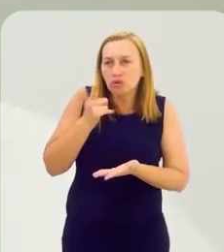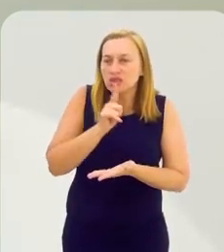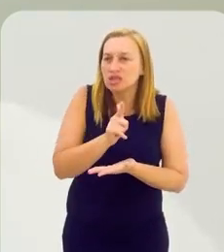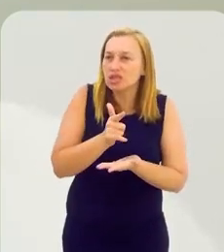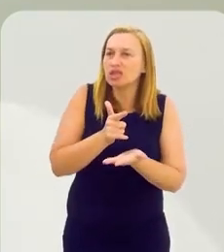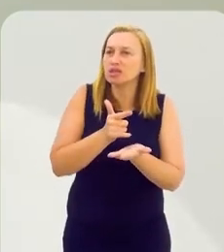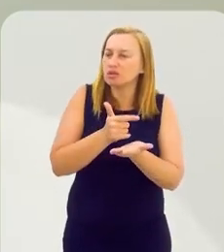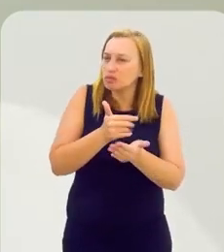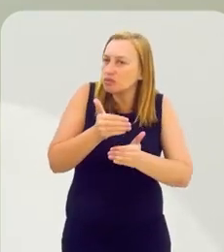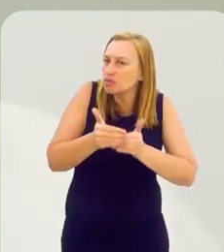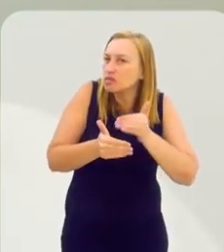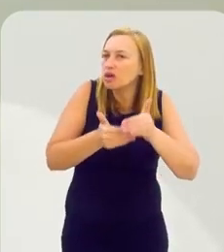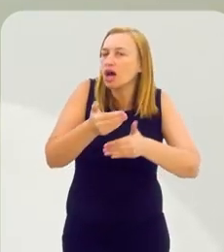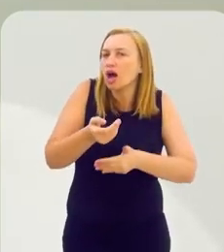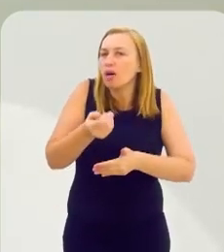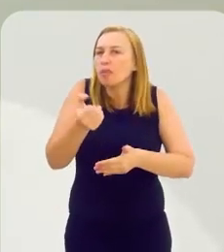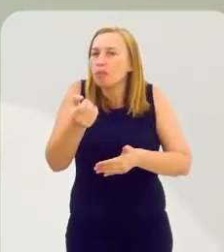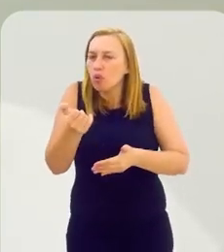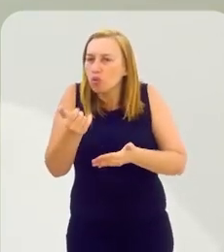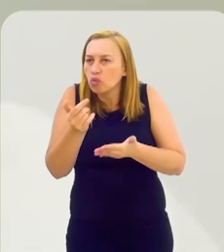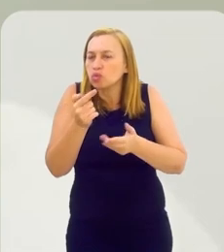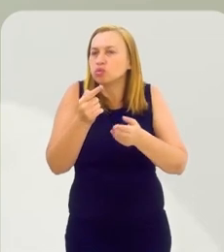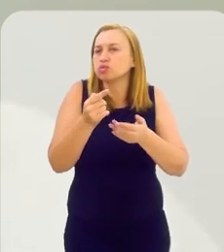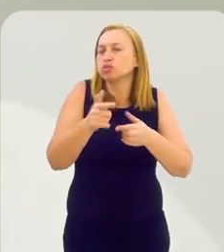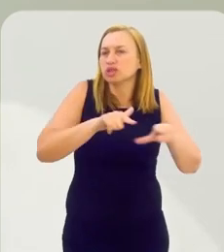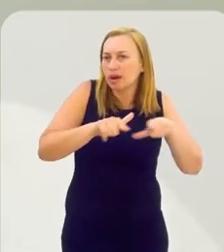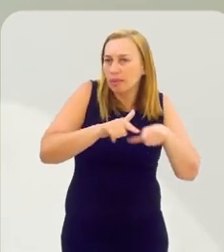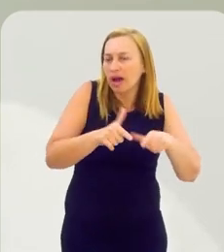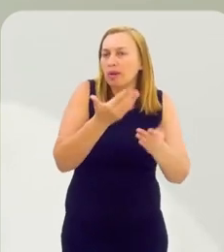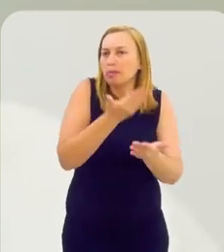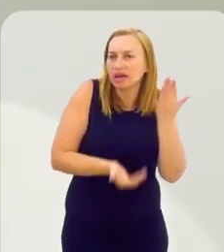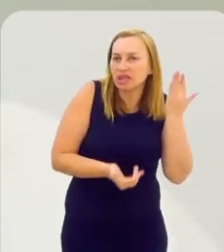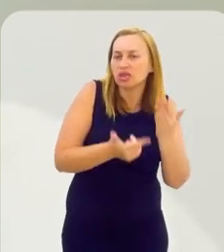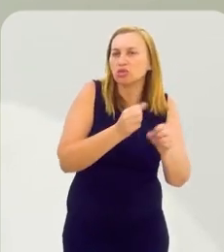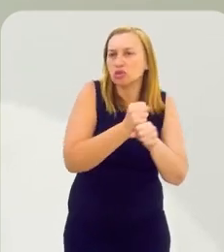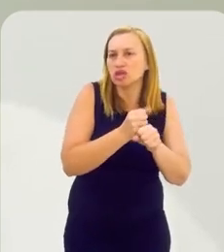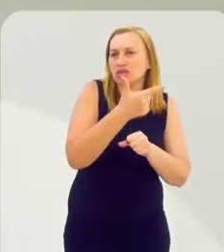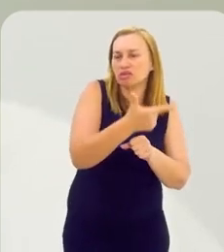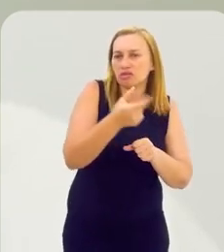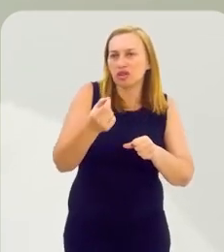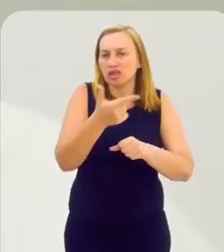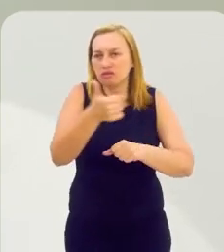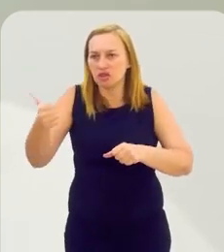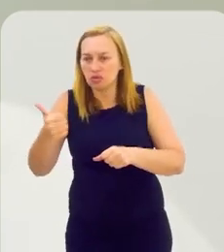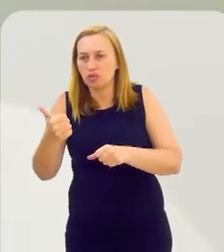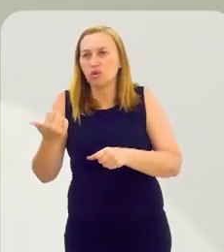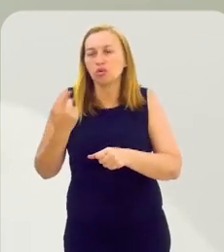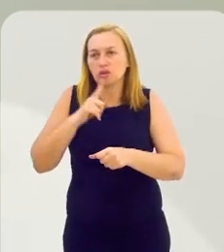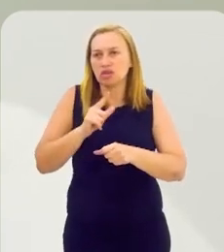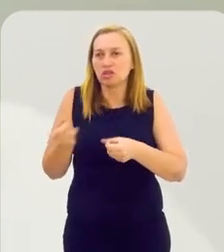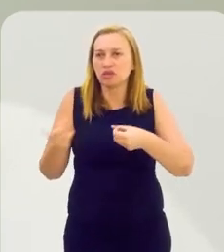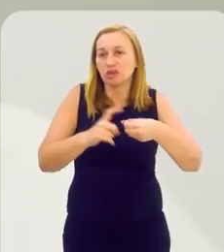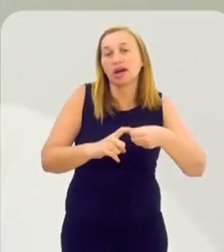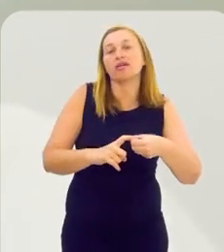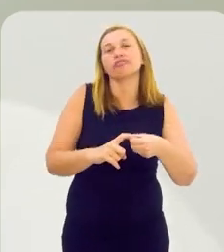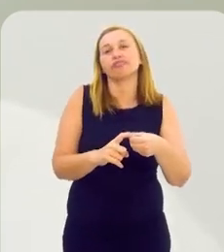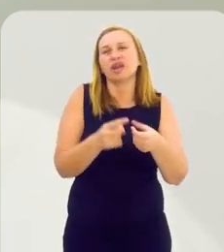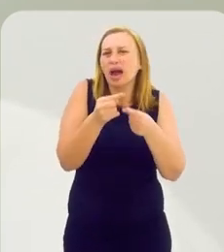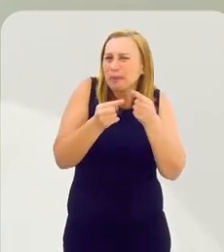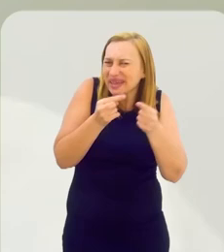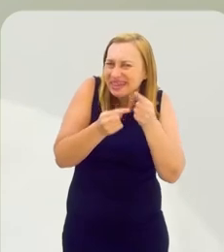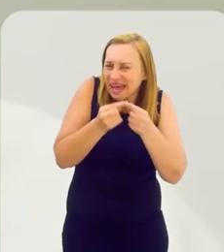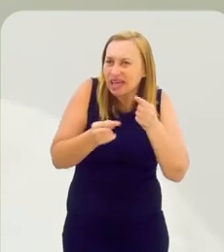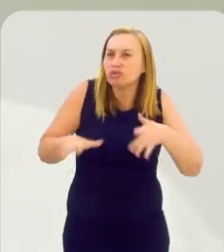noção, apenas metade dos empregos perdidos nos anos de 20 e 21 ainda foram recuperados. Então, a gente ainda